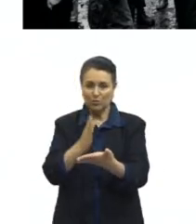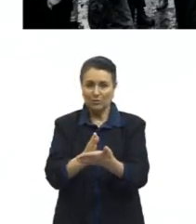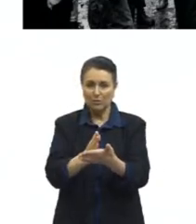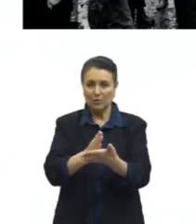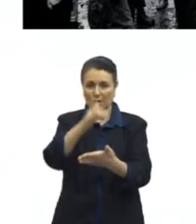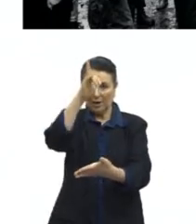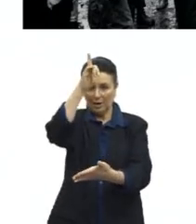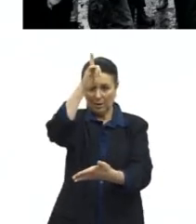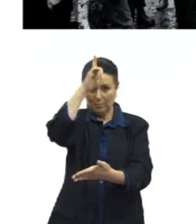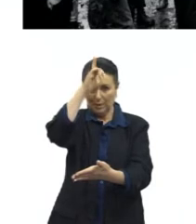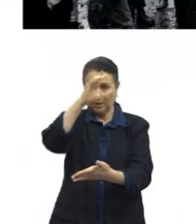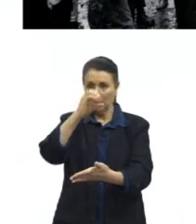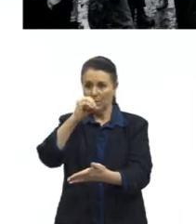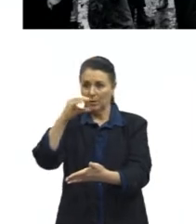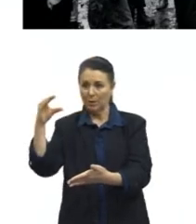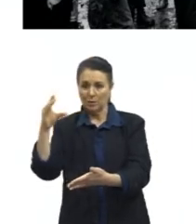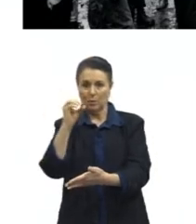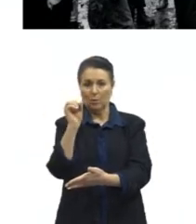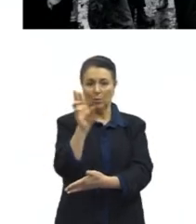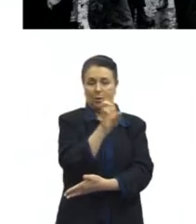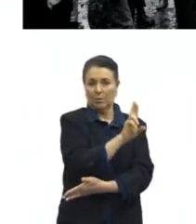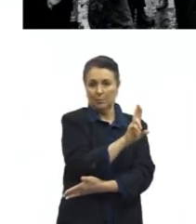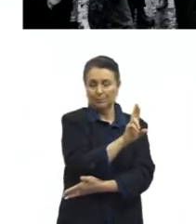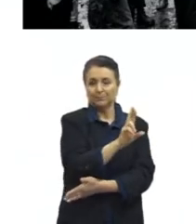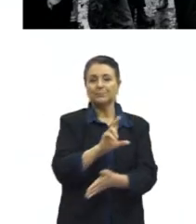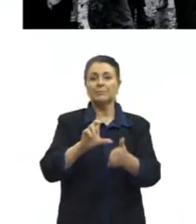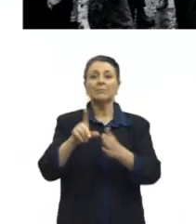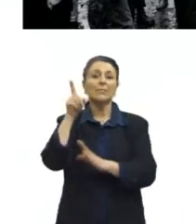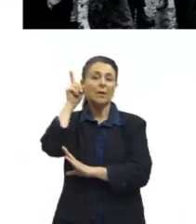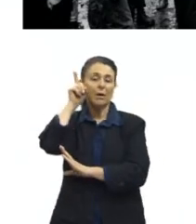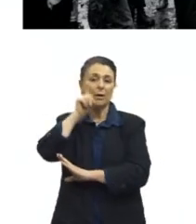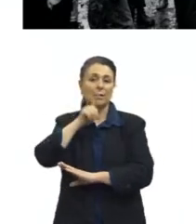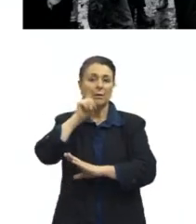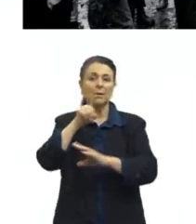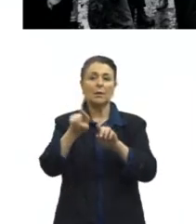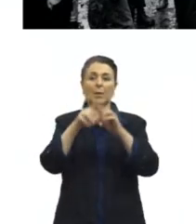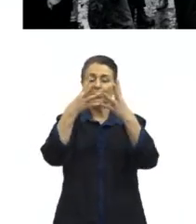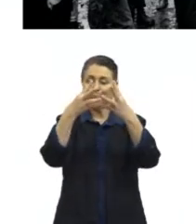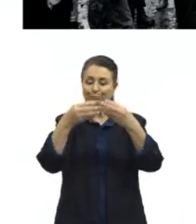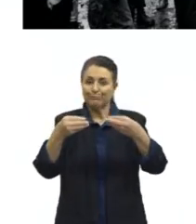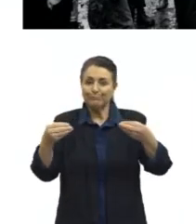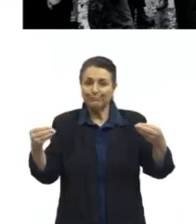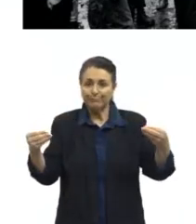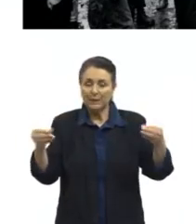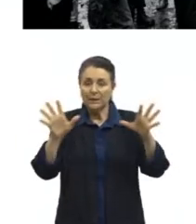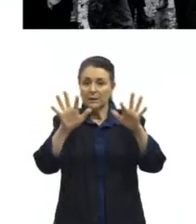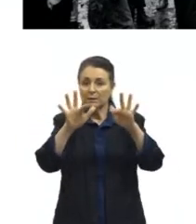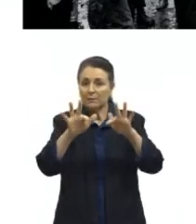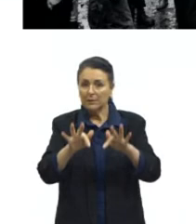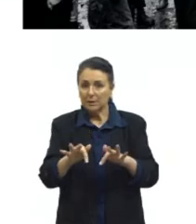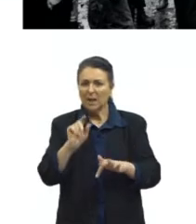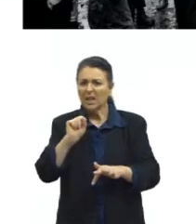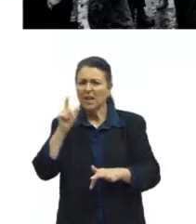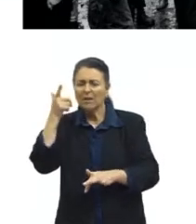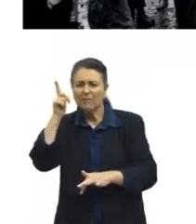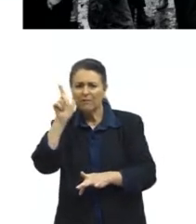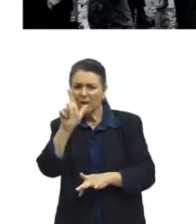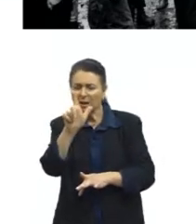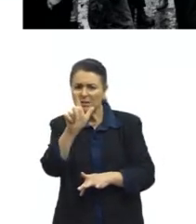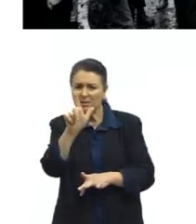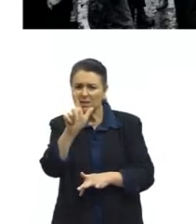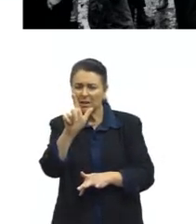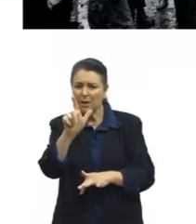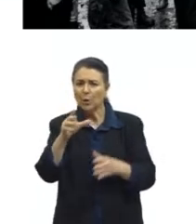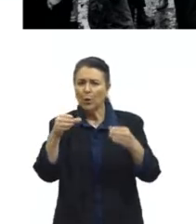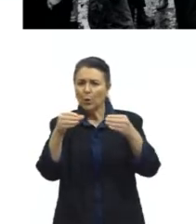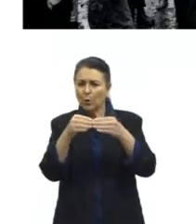ocidental da Alemanha oriental no fim a União Soviética se desintegra termina né então quem vence a Guerra Fria é